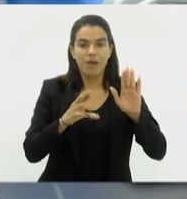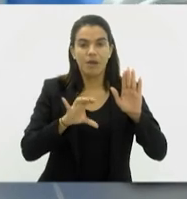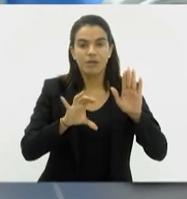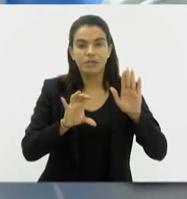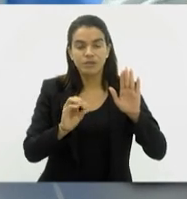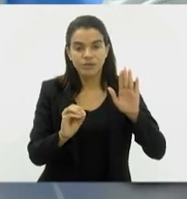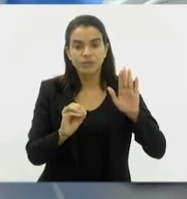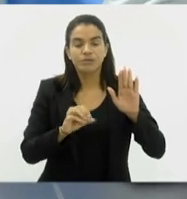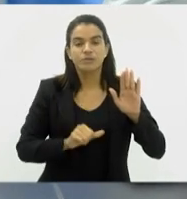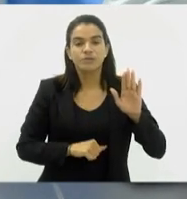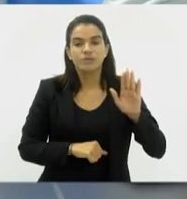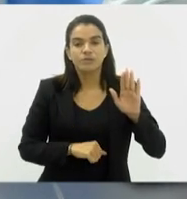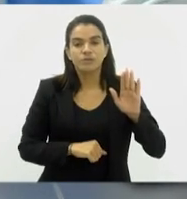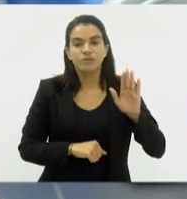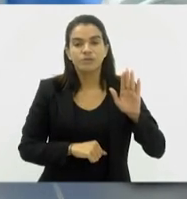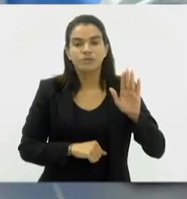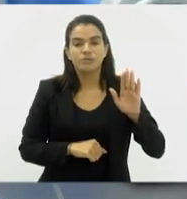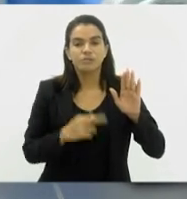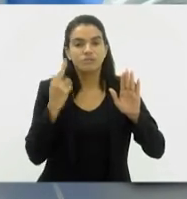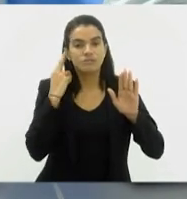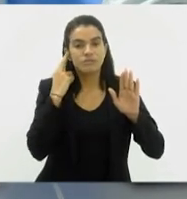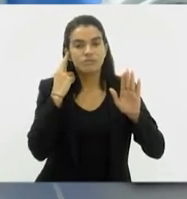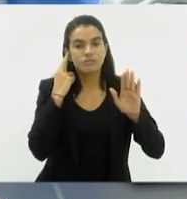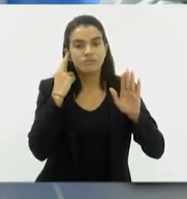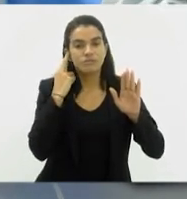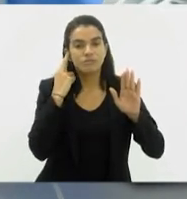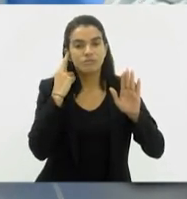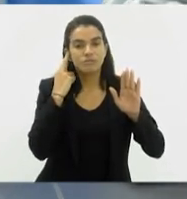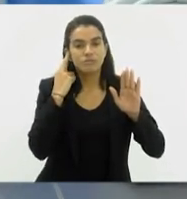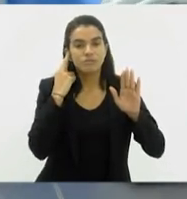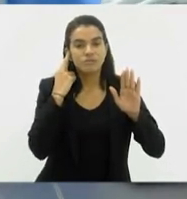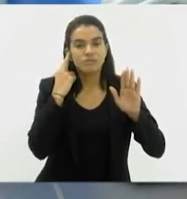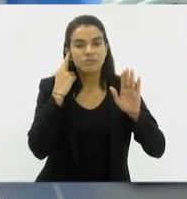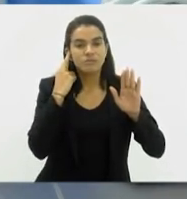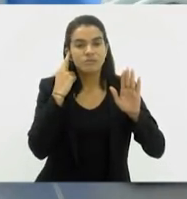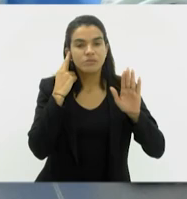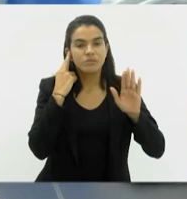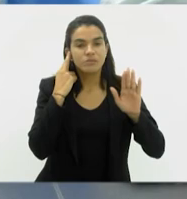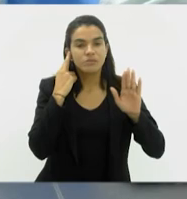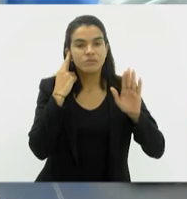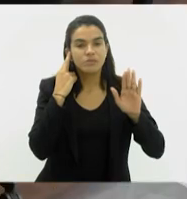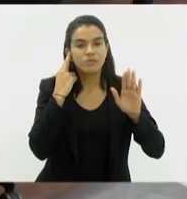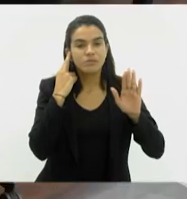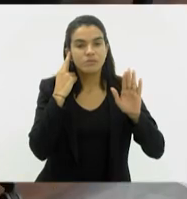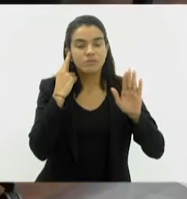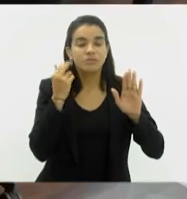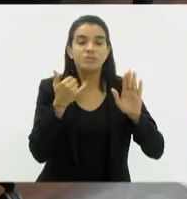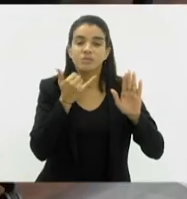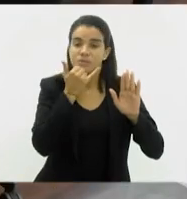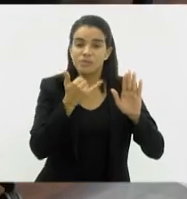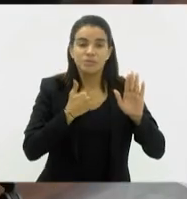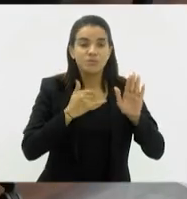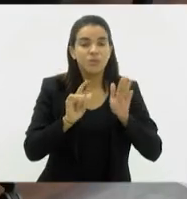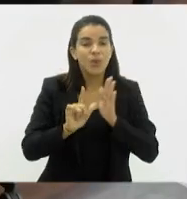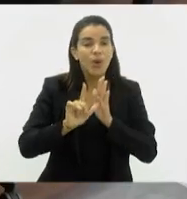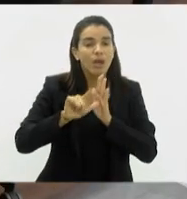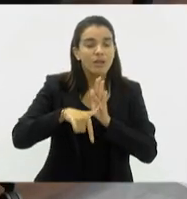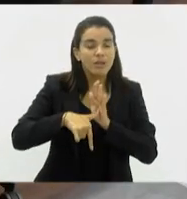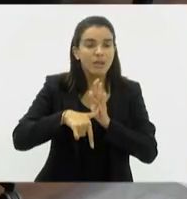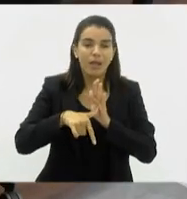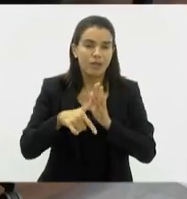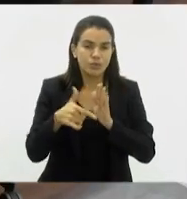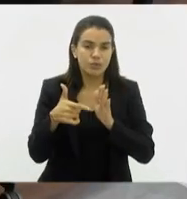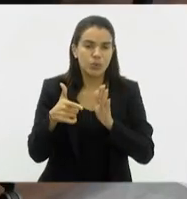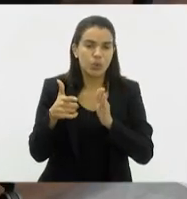eh alguns adendos primeiro que agradeço pela compreensão quanto ao meu atraso mas meu atraso não tem